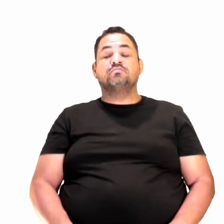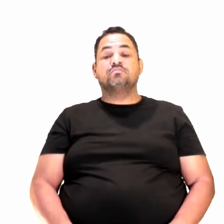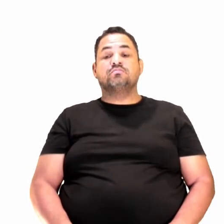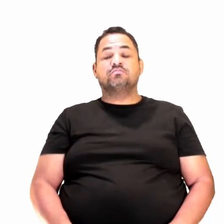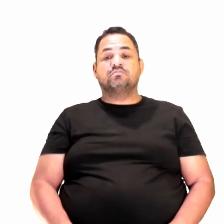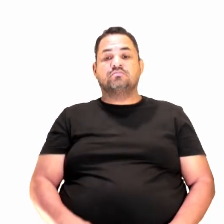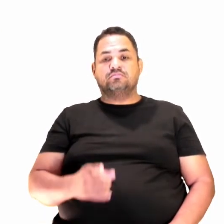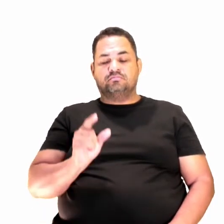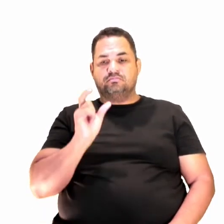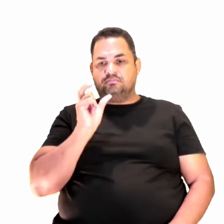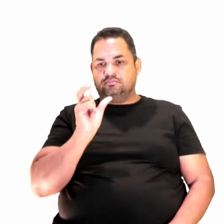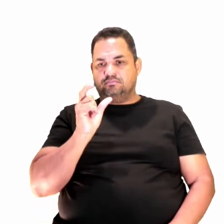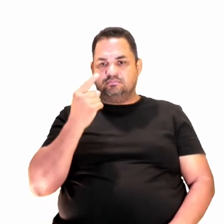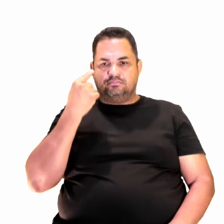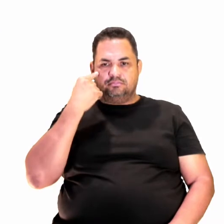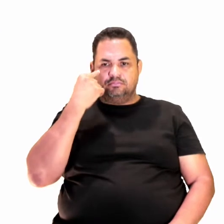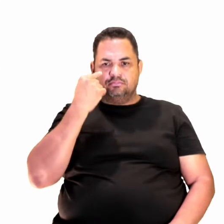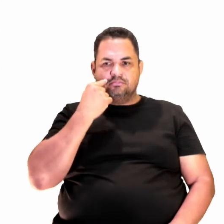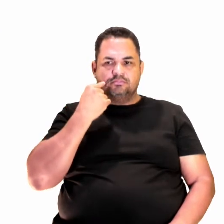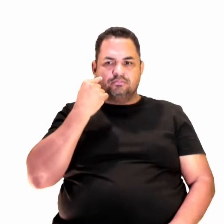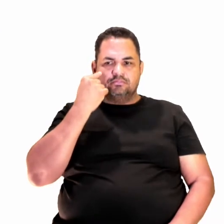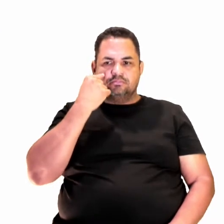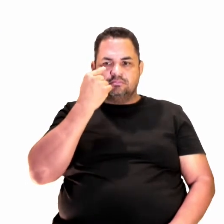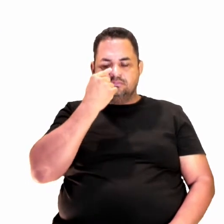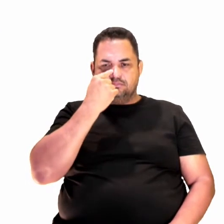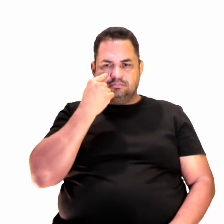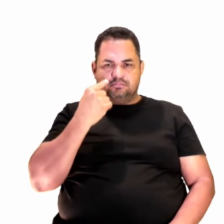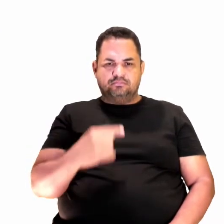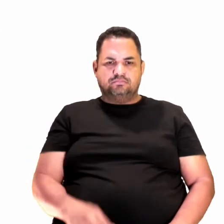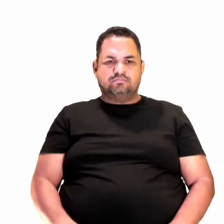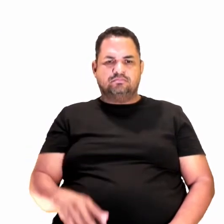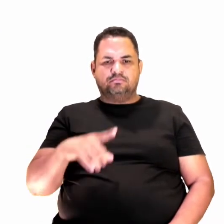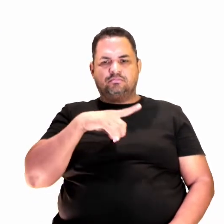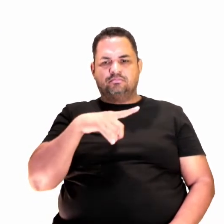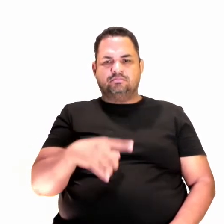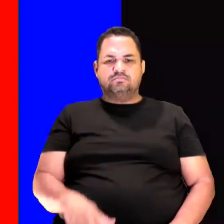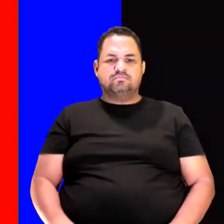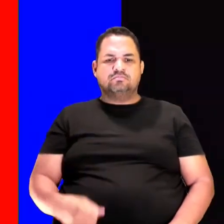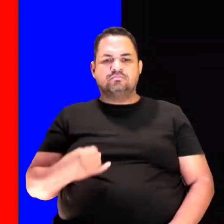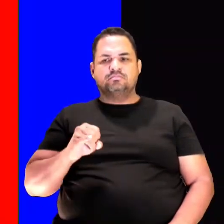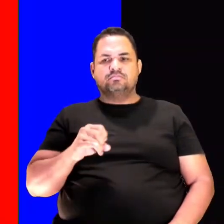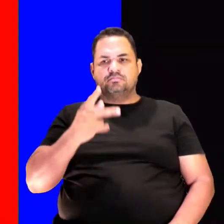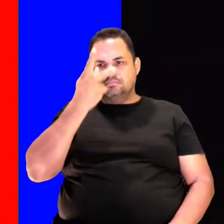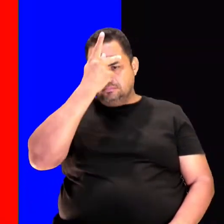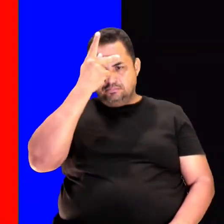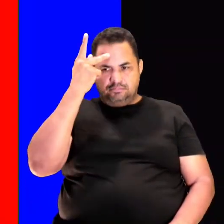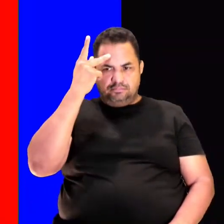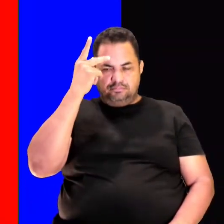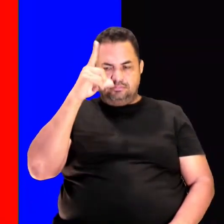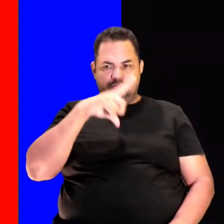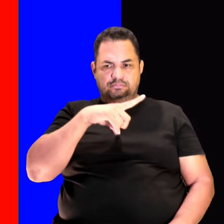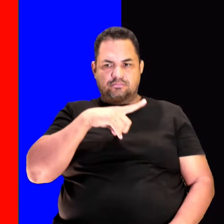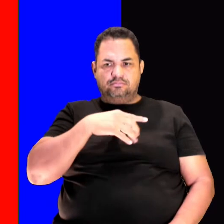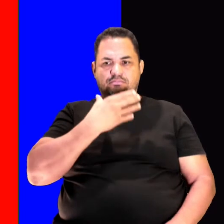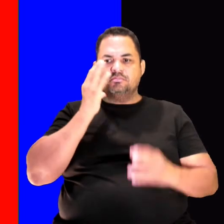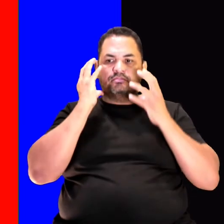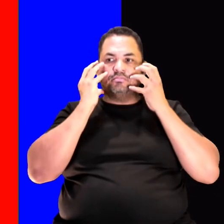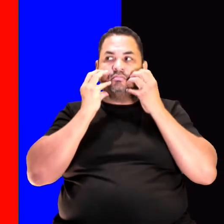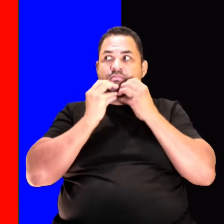sobre direção, go straight ahead, vai direto. A palavra straight vai significar direto. Straight também